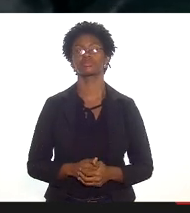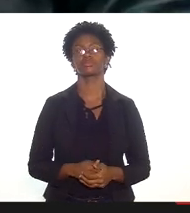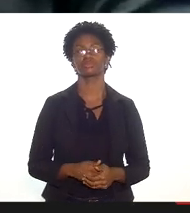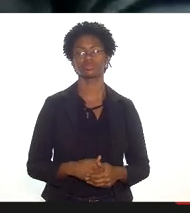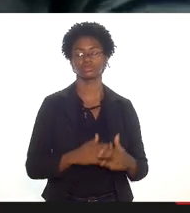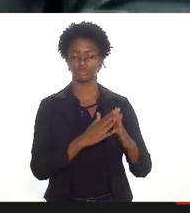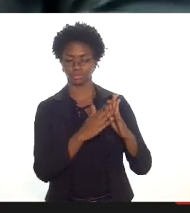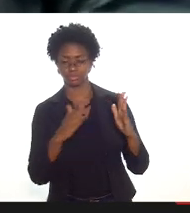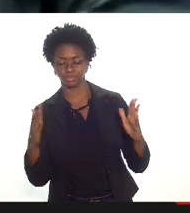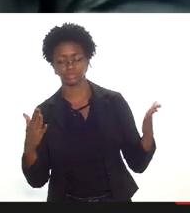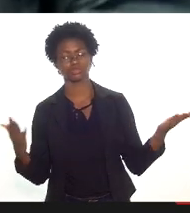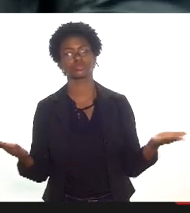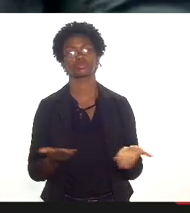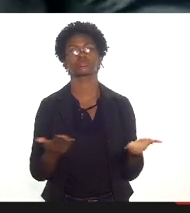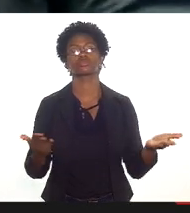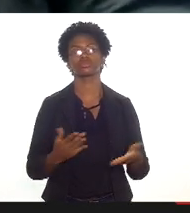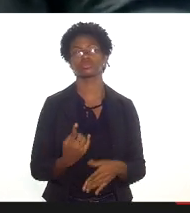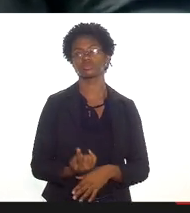agora,